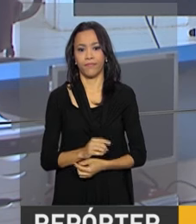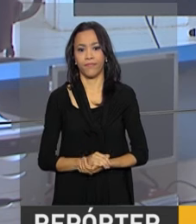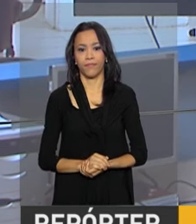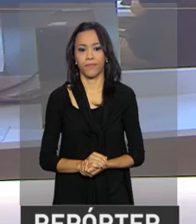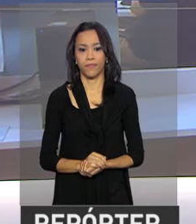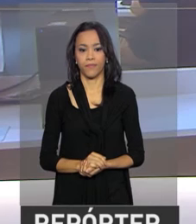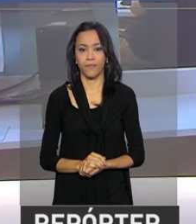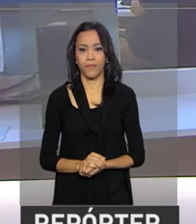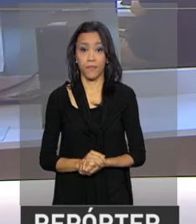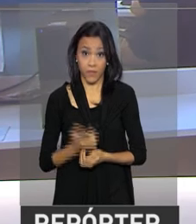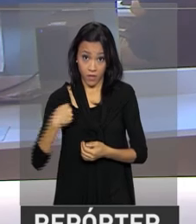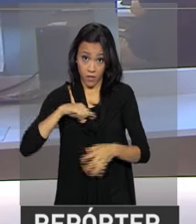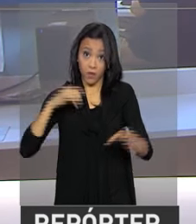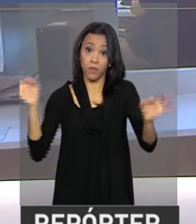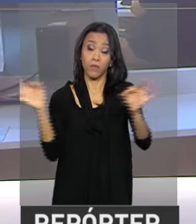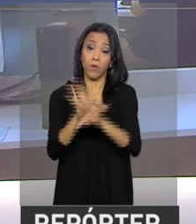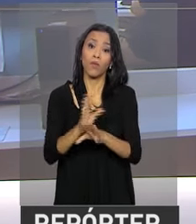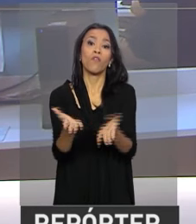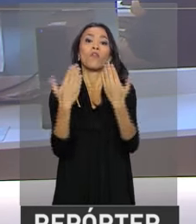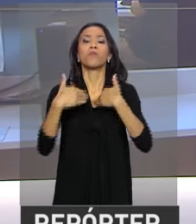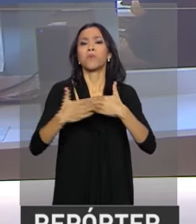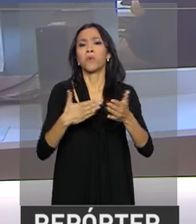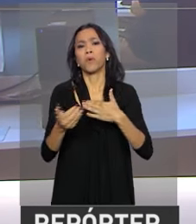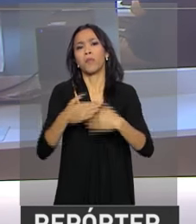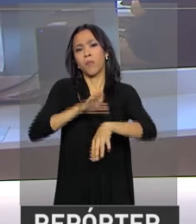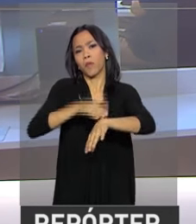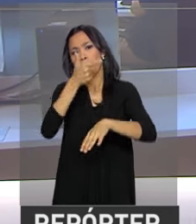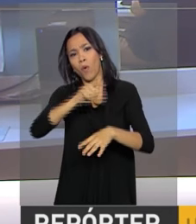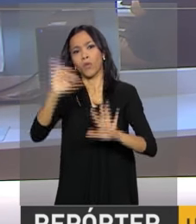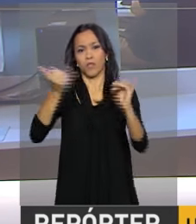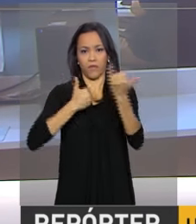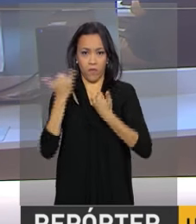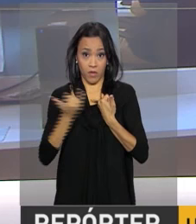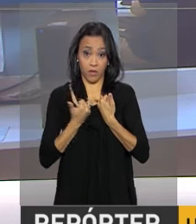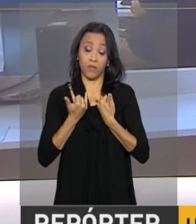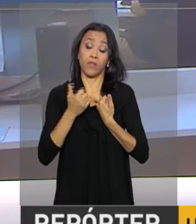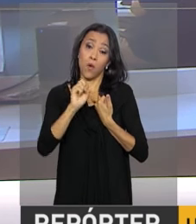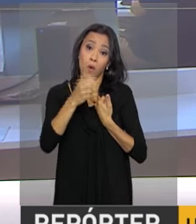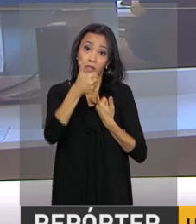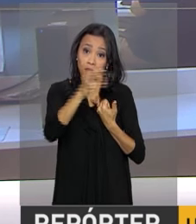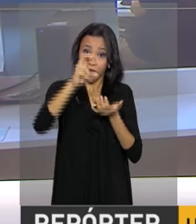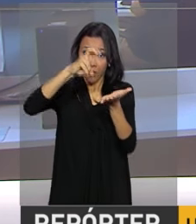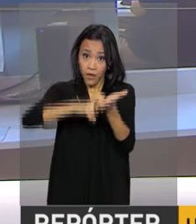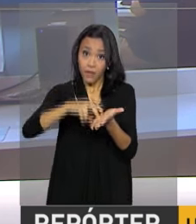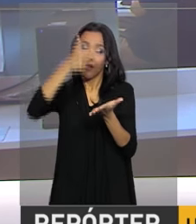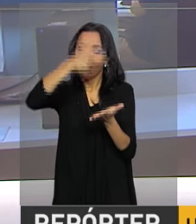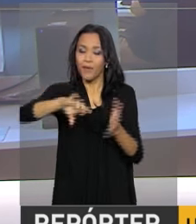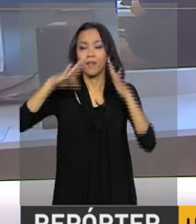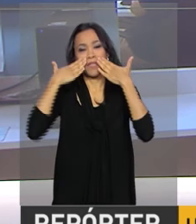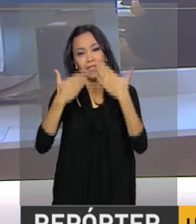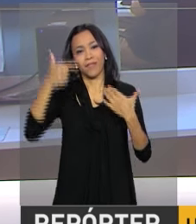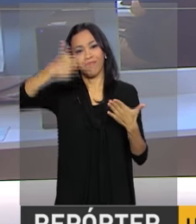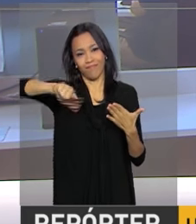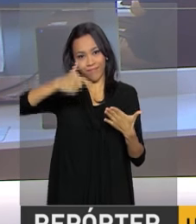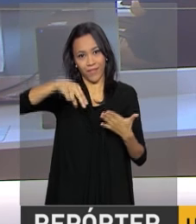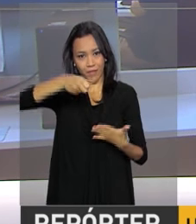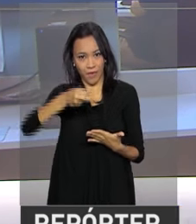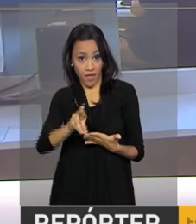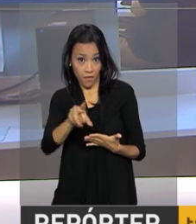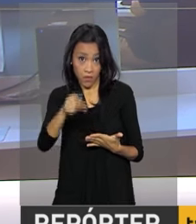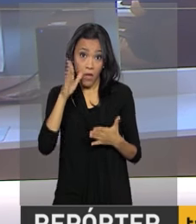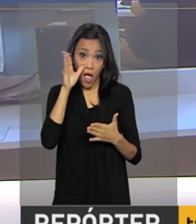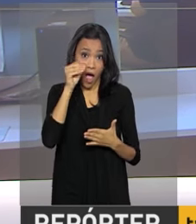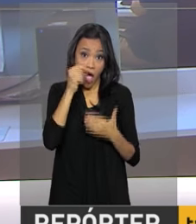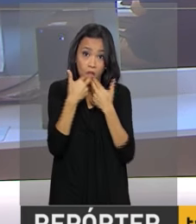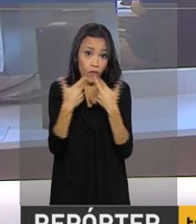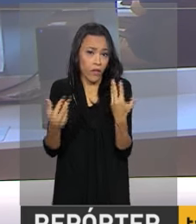portal.inep.gov.br. E nós ficamos por aqui, voltamos a qualquer momento com outras informações ou às 10 da manhã na próxima edição do Repórter NBR. Acompanhe